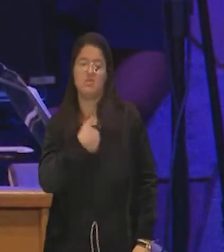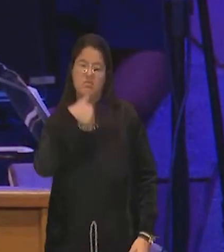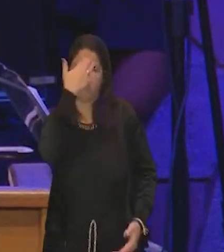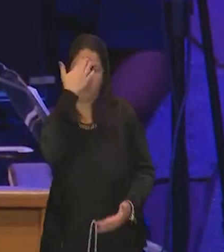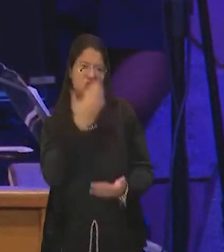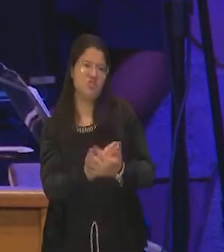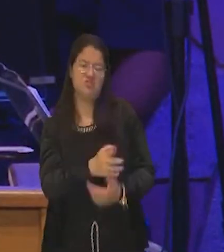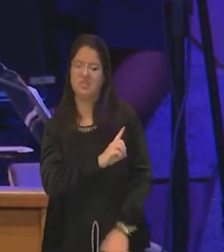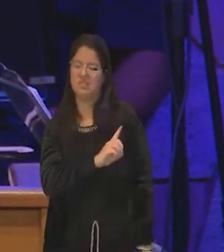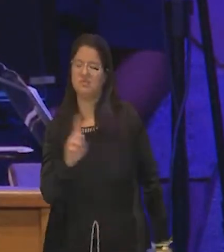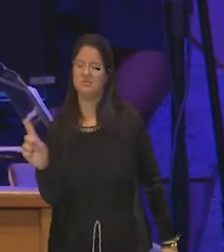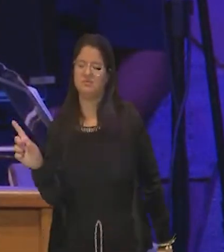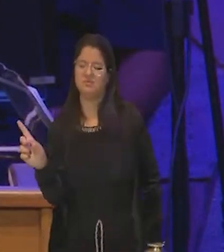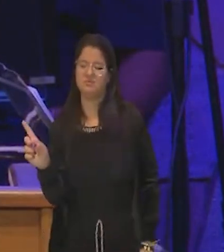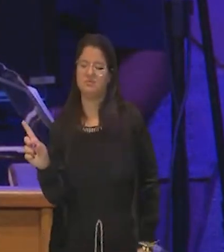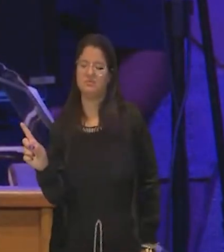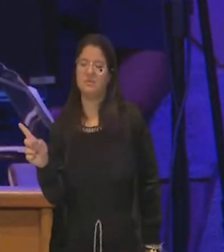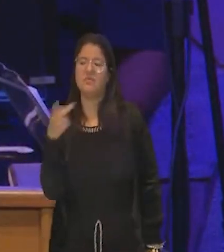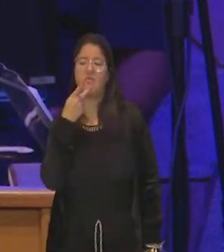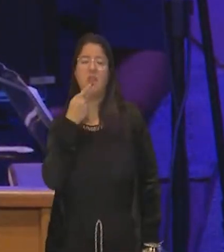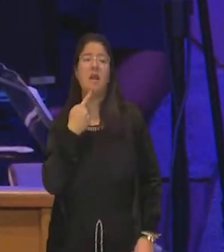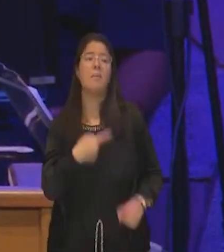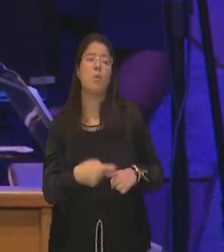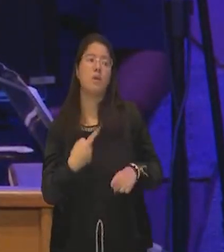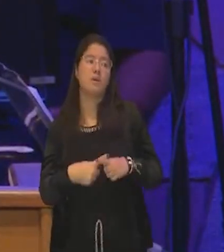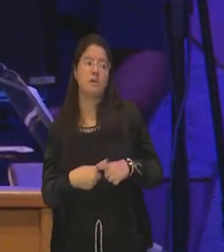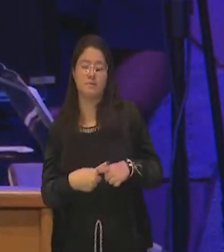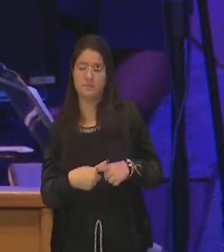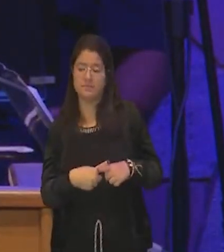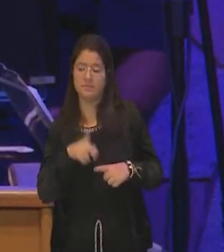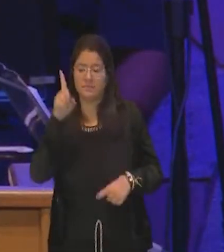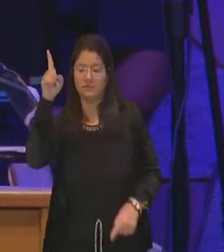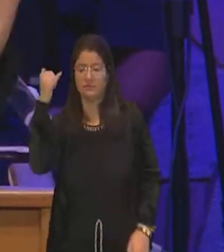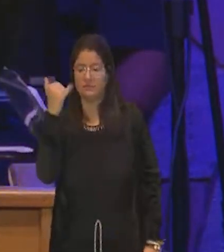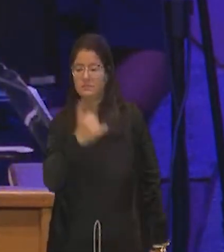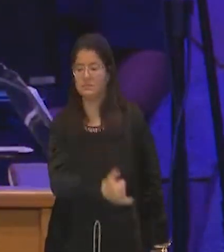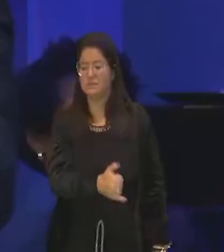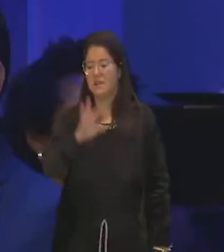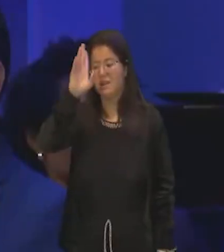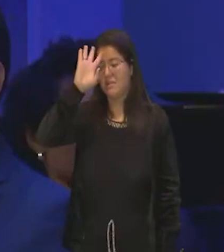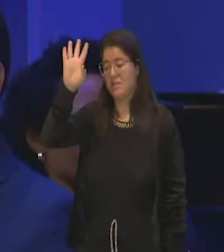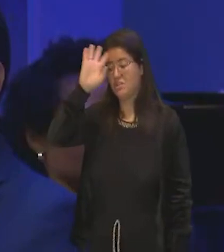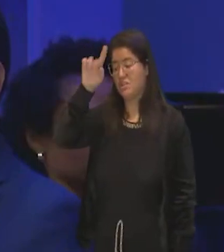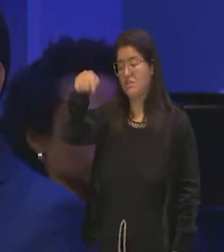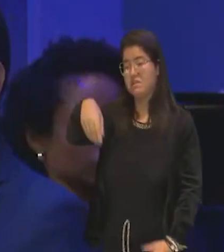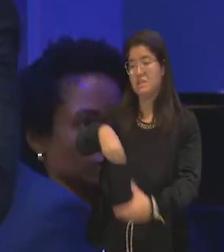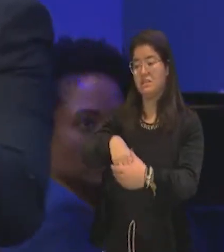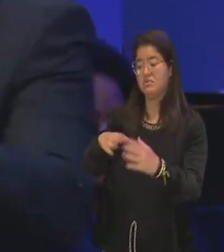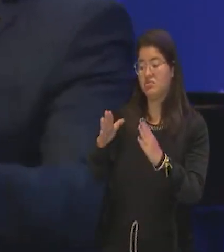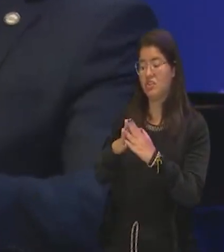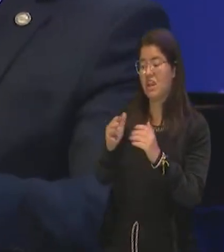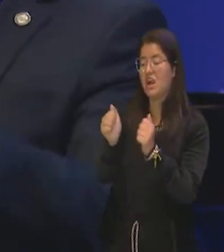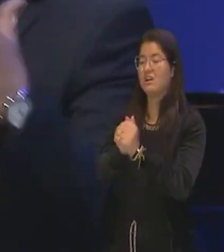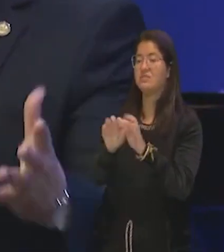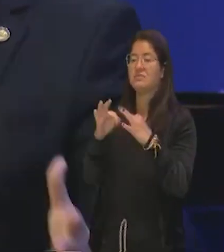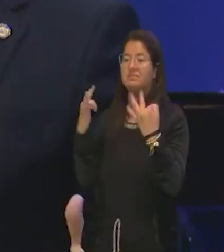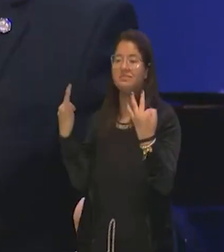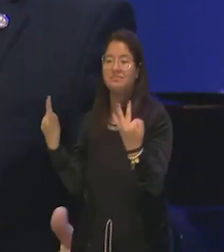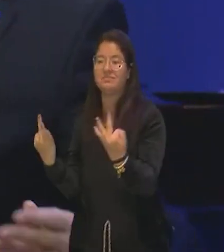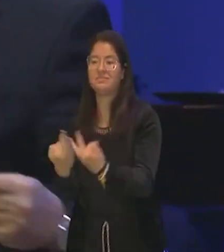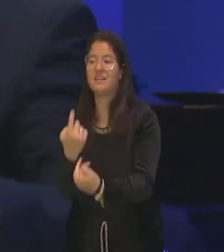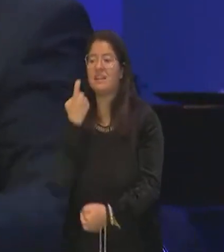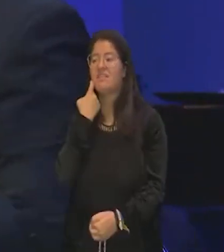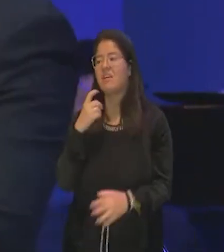não. E eu digo por quê. E disse ele: imagine você em casa, está com a sua família, uma